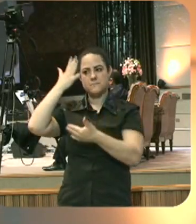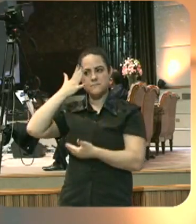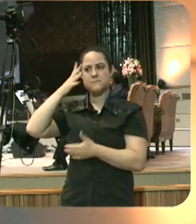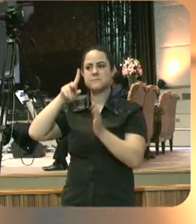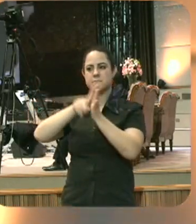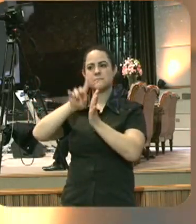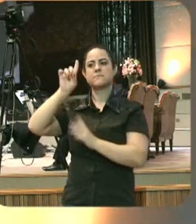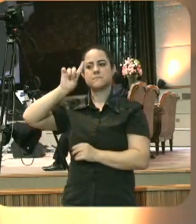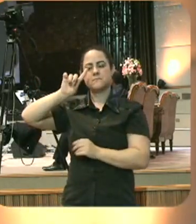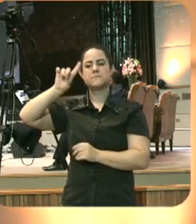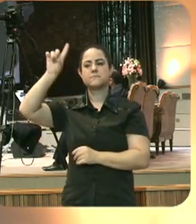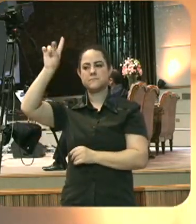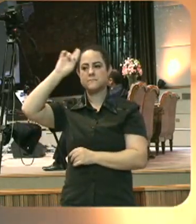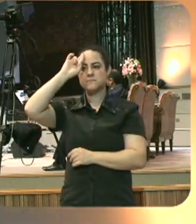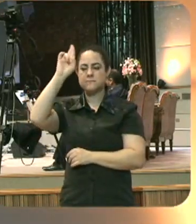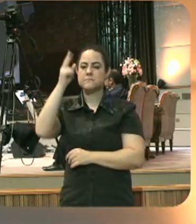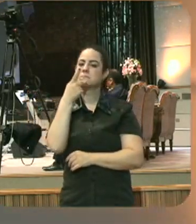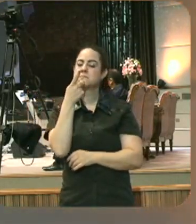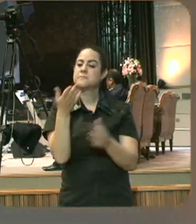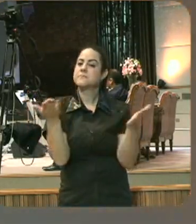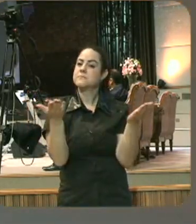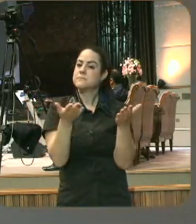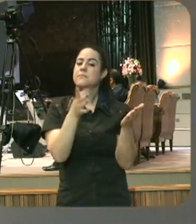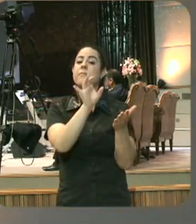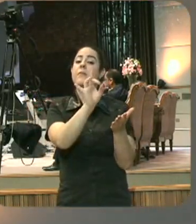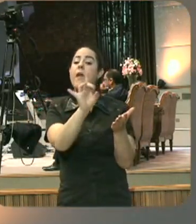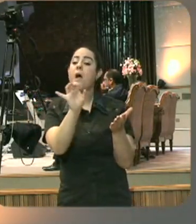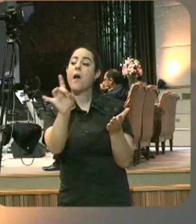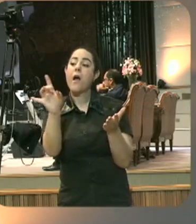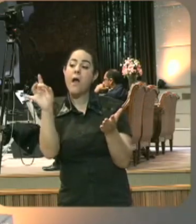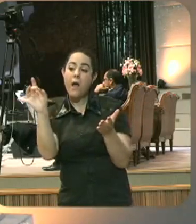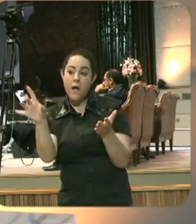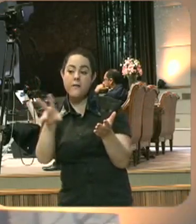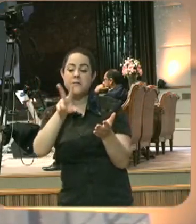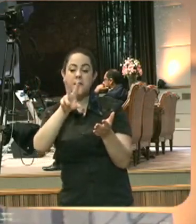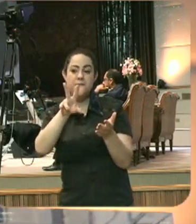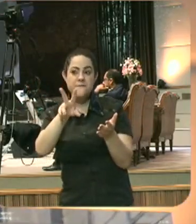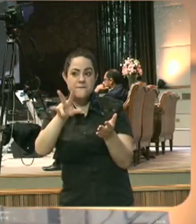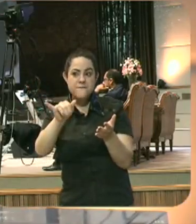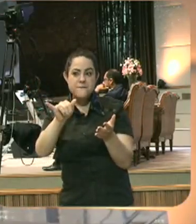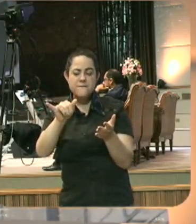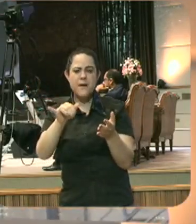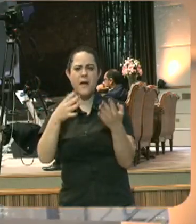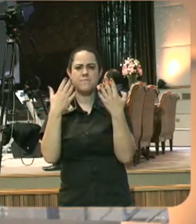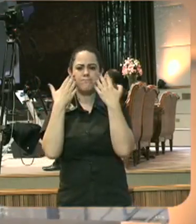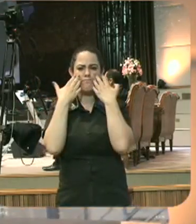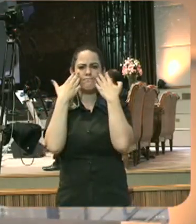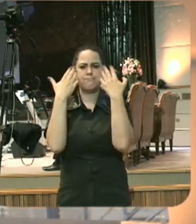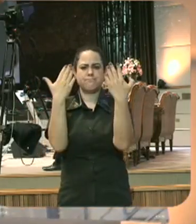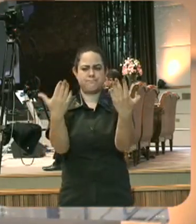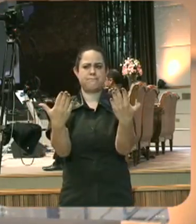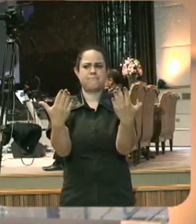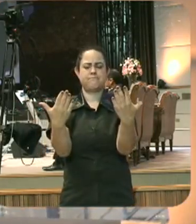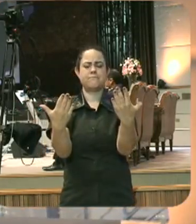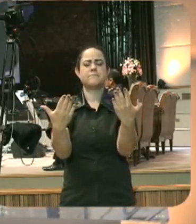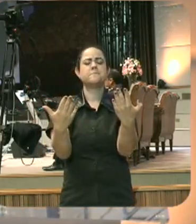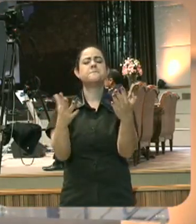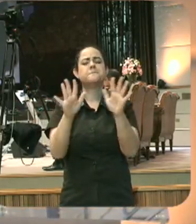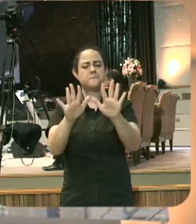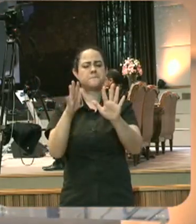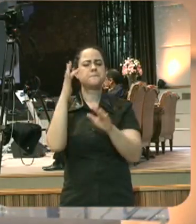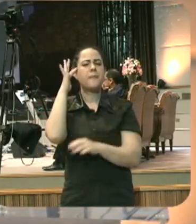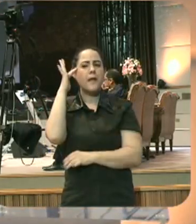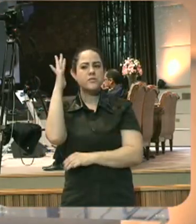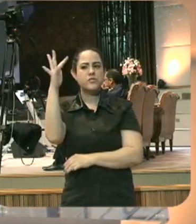dele. E aí o Senhor vai dizer: agora cada um vai olhar para frente de si. Então você